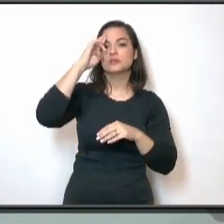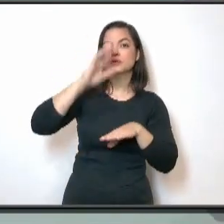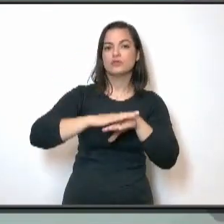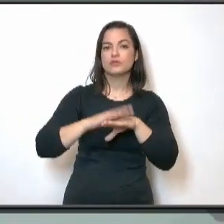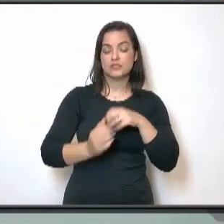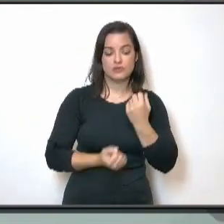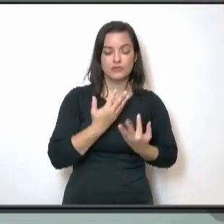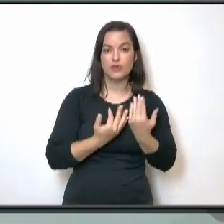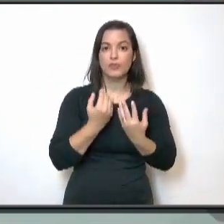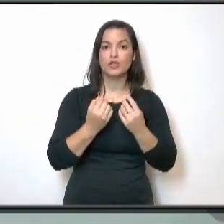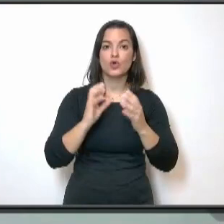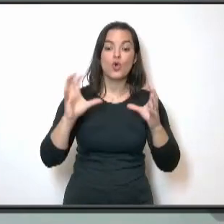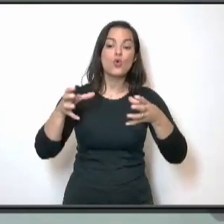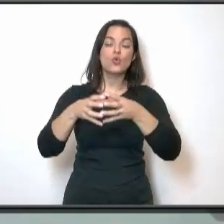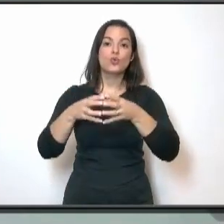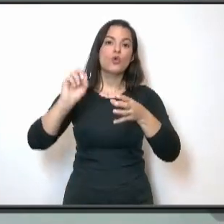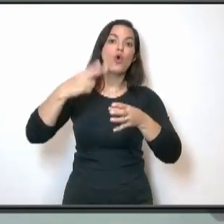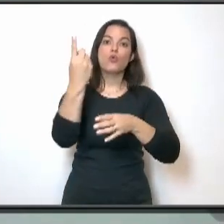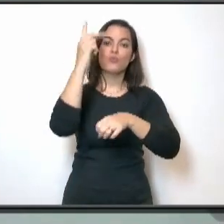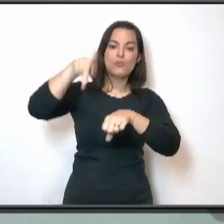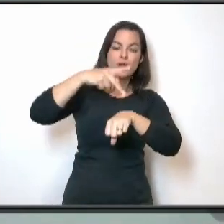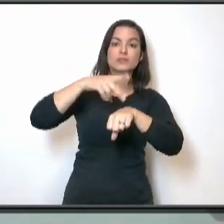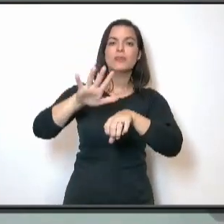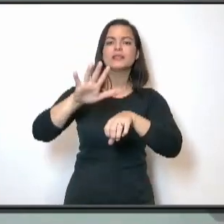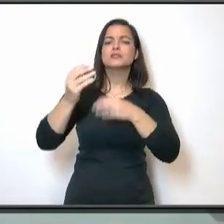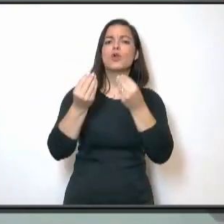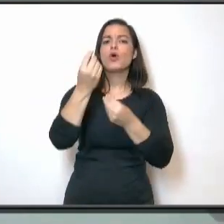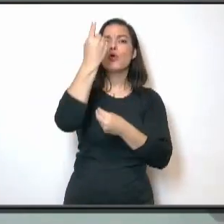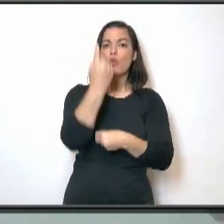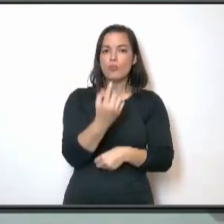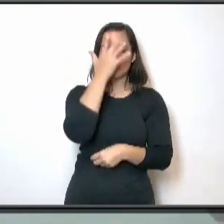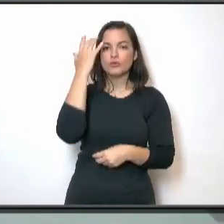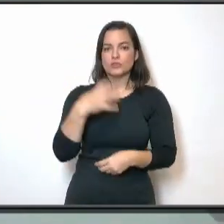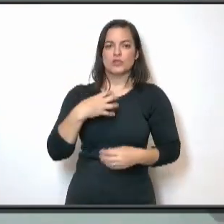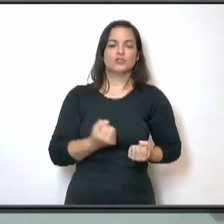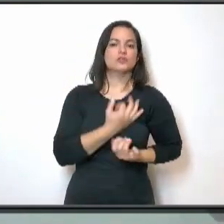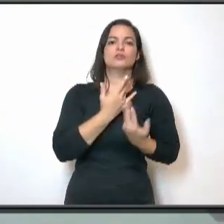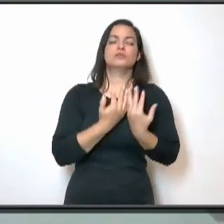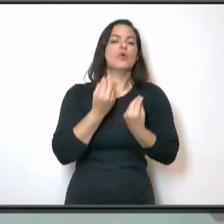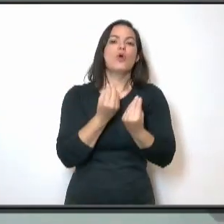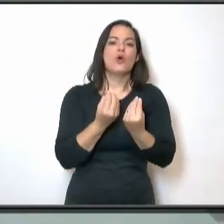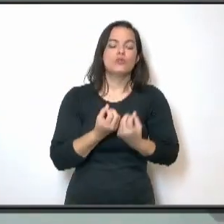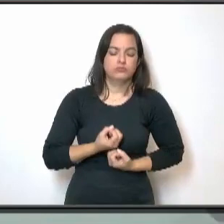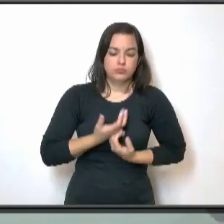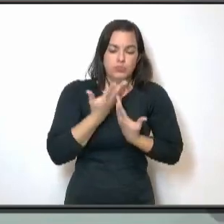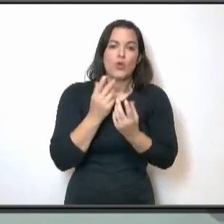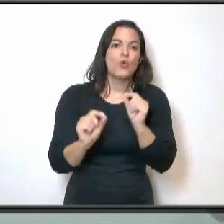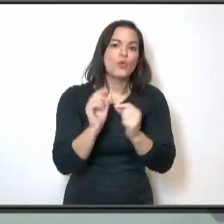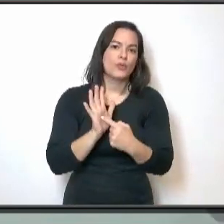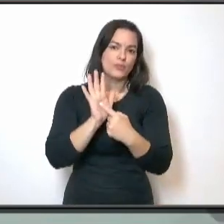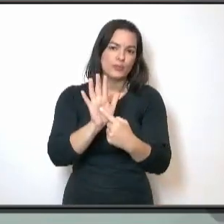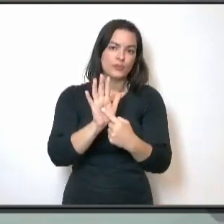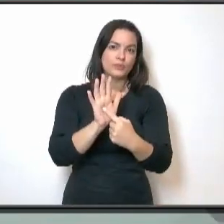o impacto do avivamento na vida de uma pessoa. O que isso gera? E como nós devemos ansiar para